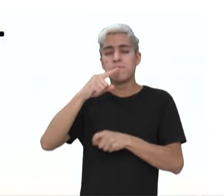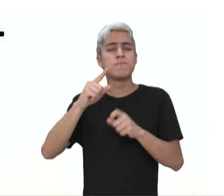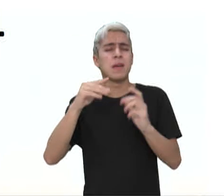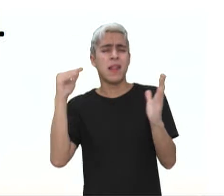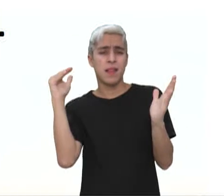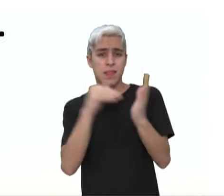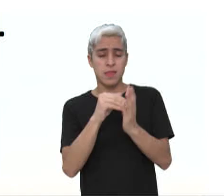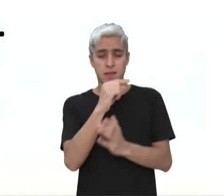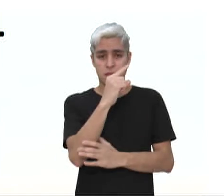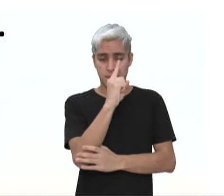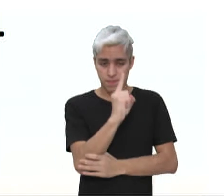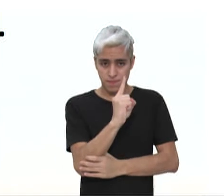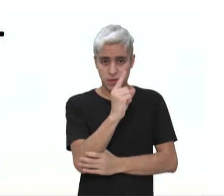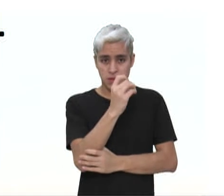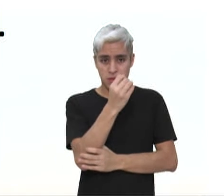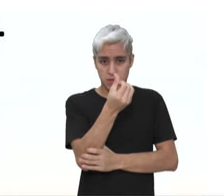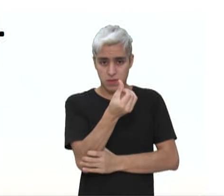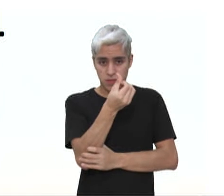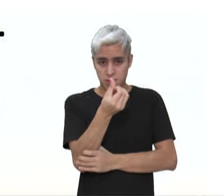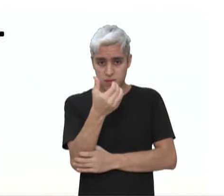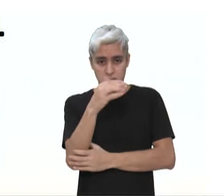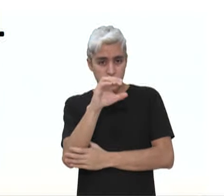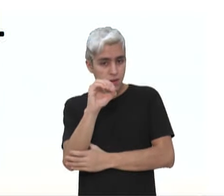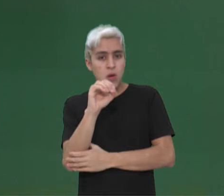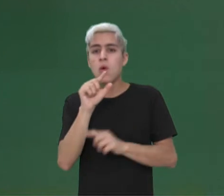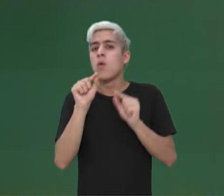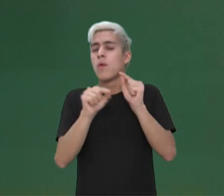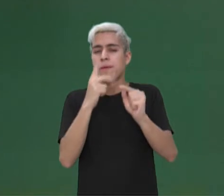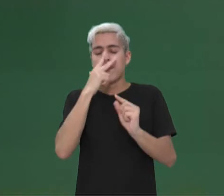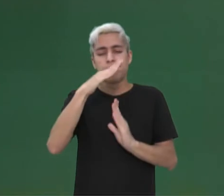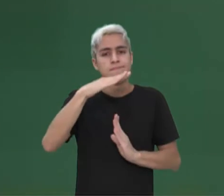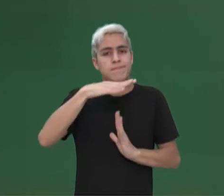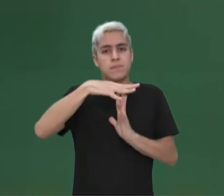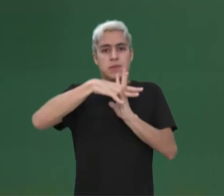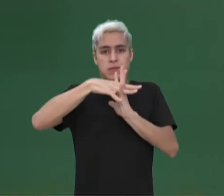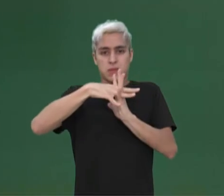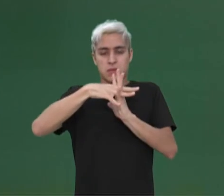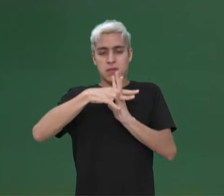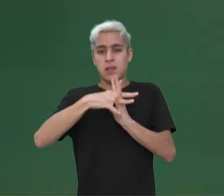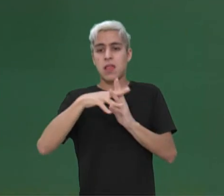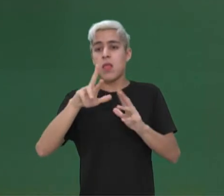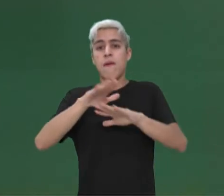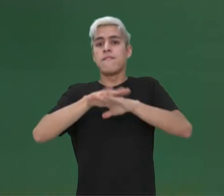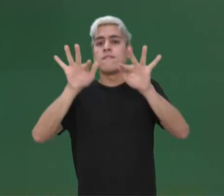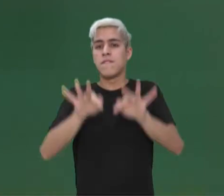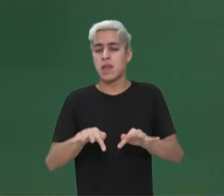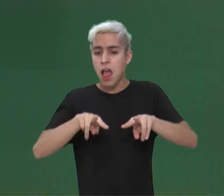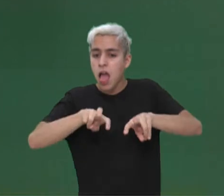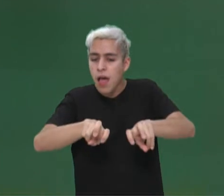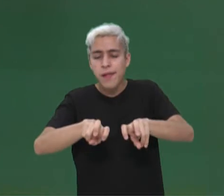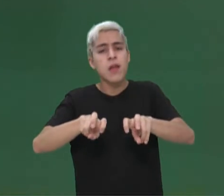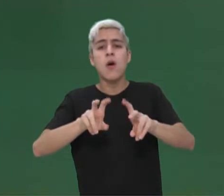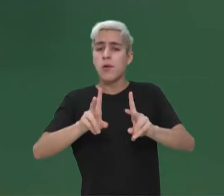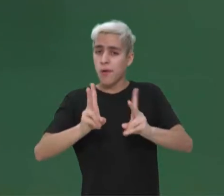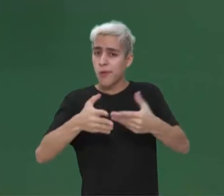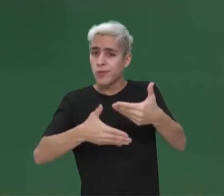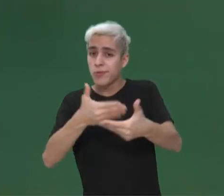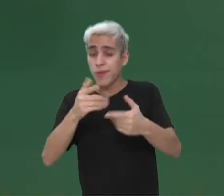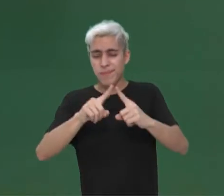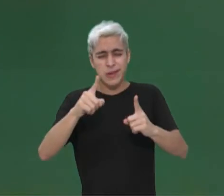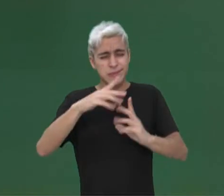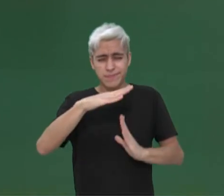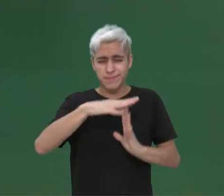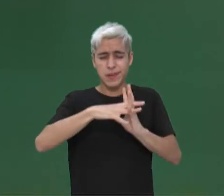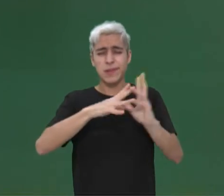até 1660. Aí é o auge, o top. Não é que se encerra a exploração de ouro e prata aí, mas